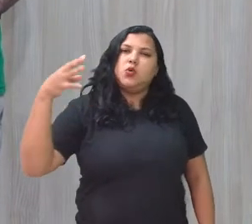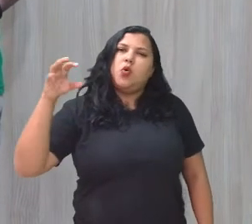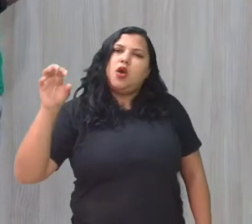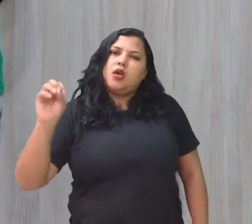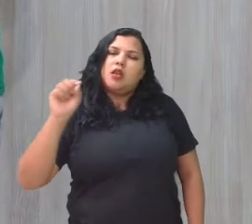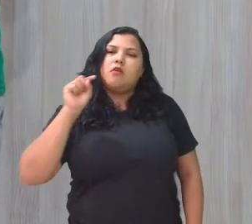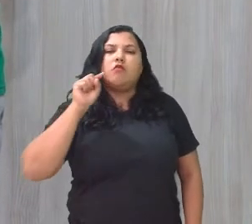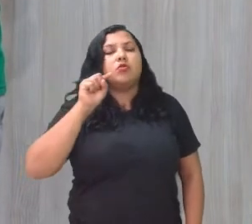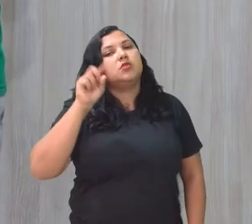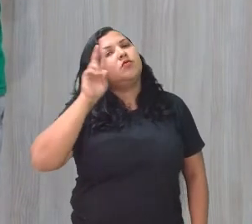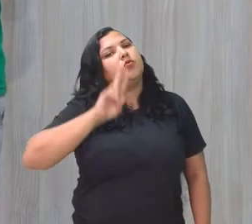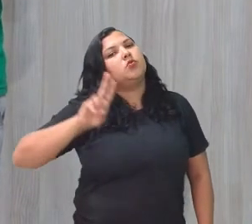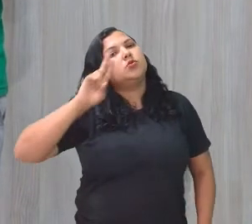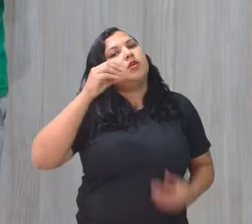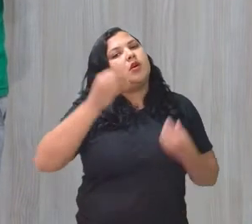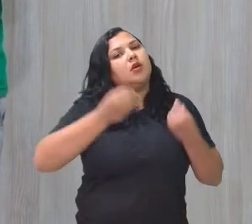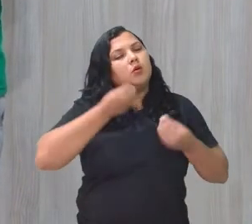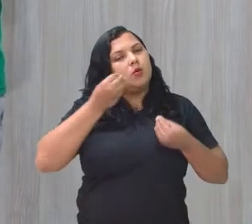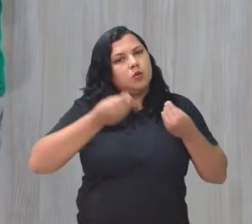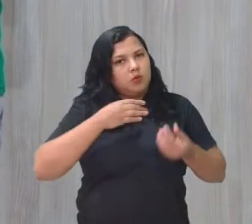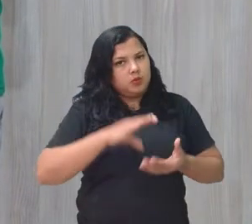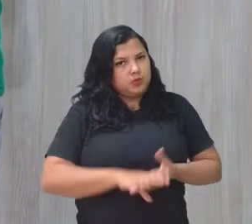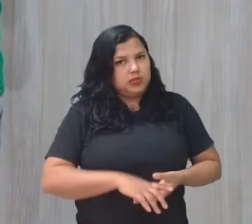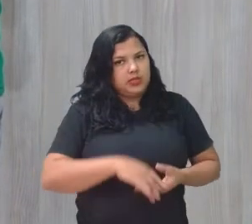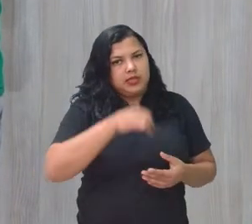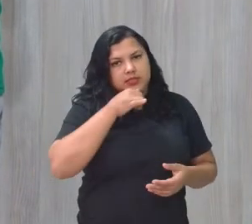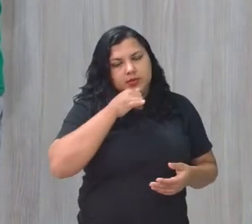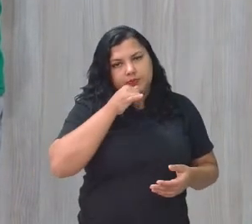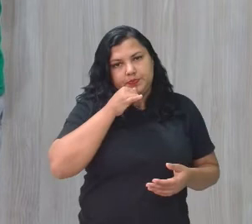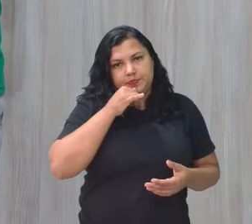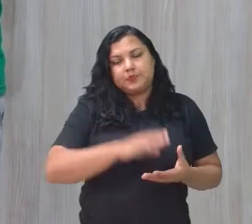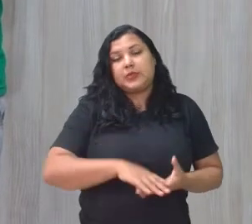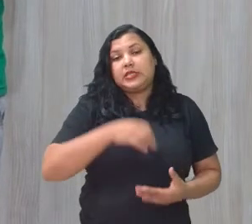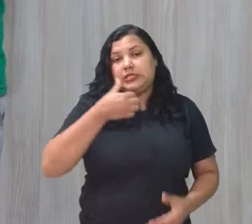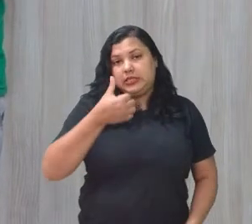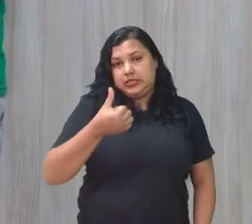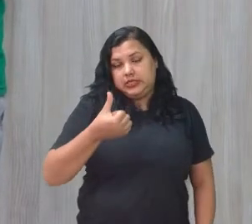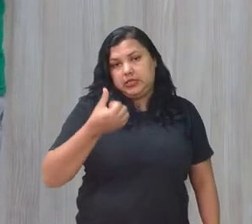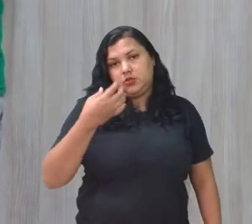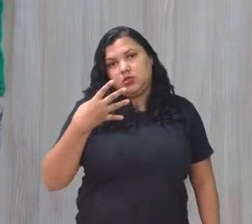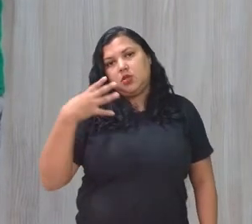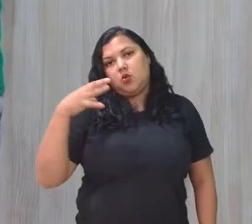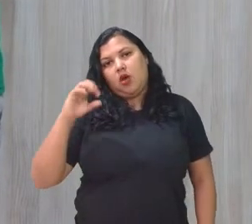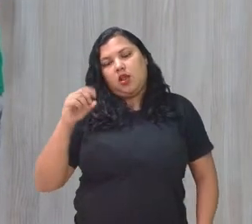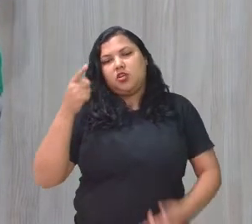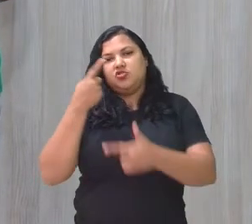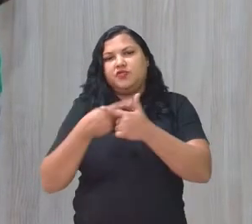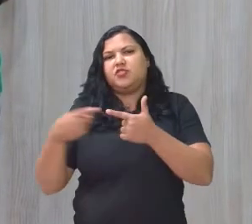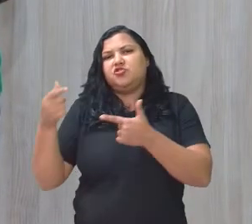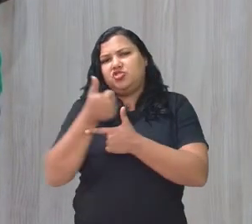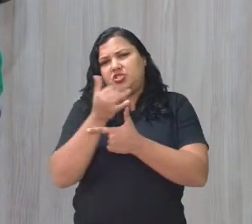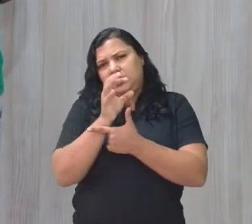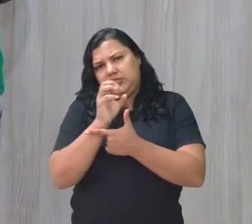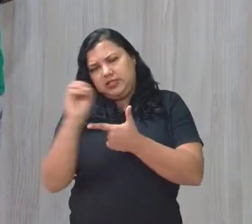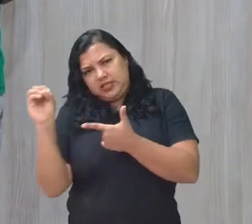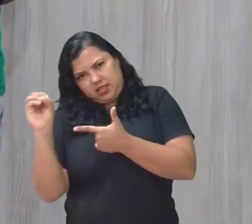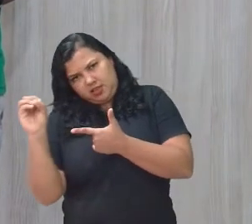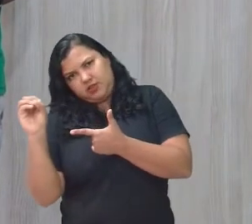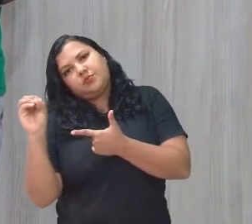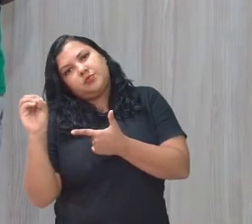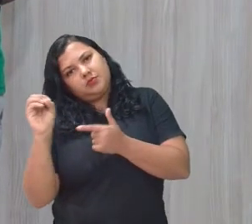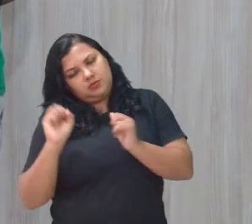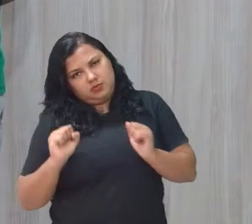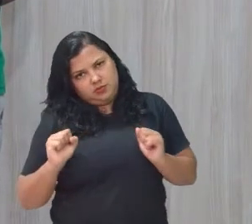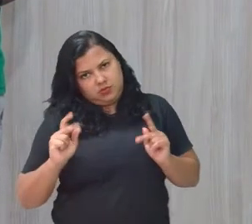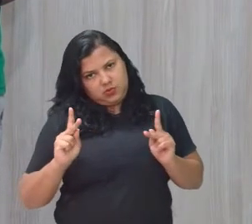640, você iria fazer do mesmo modo. Pegar os 640, dividir em 100 partes iguais, ou seja, cada parte